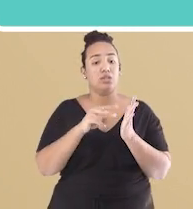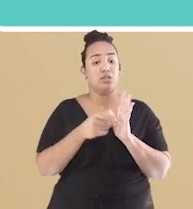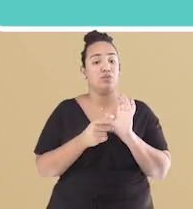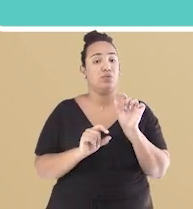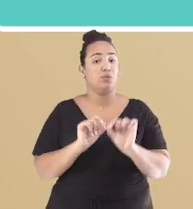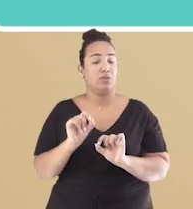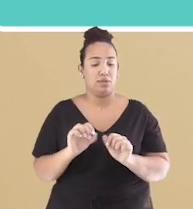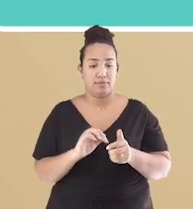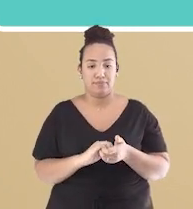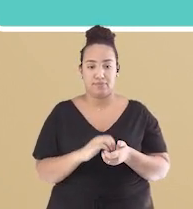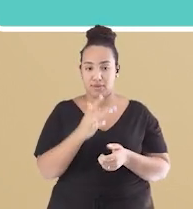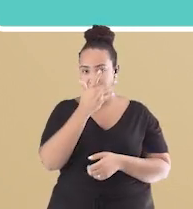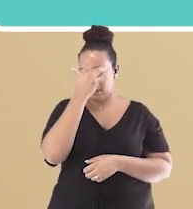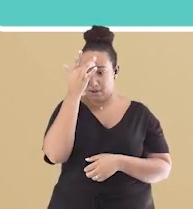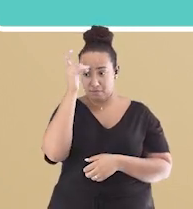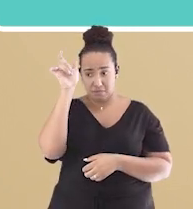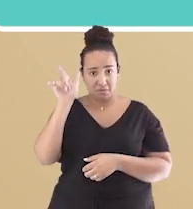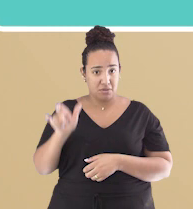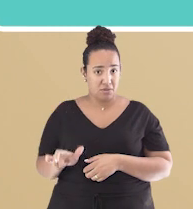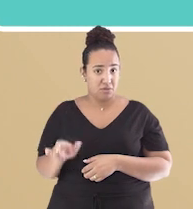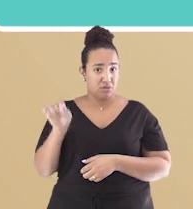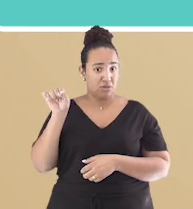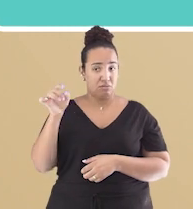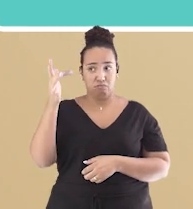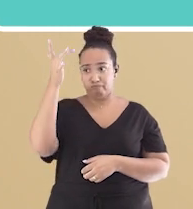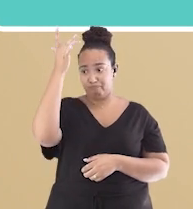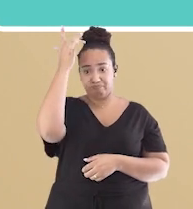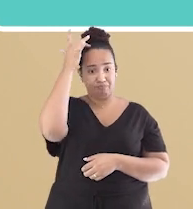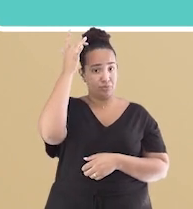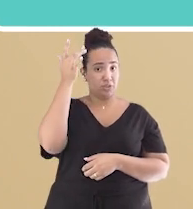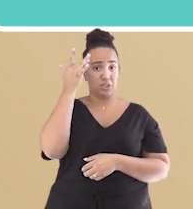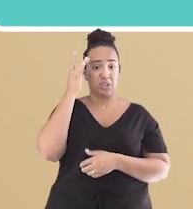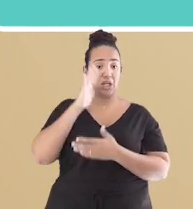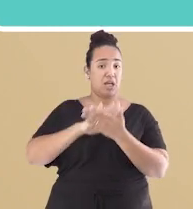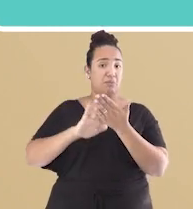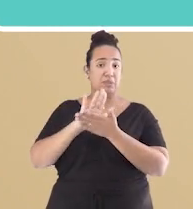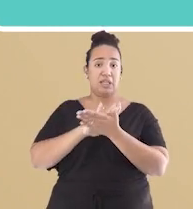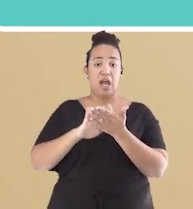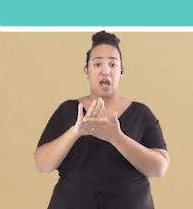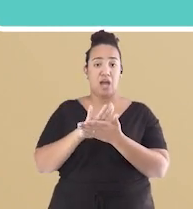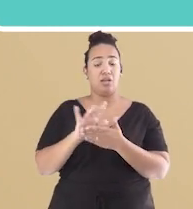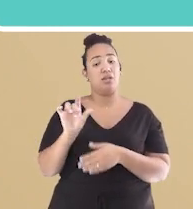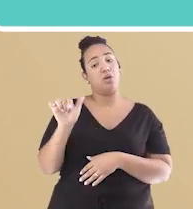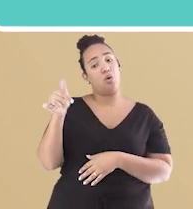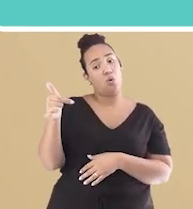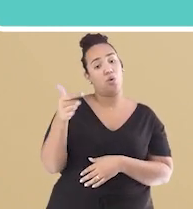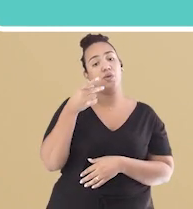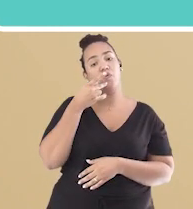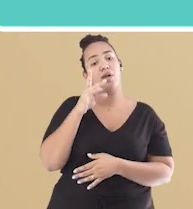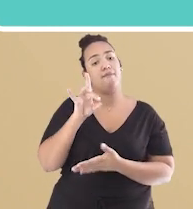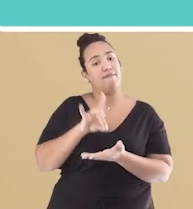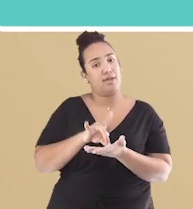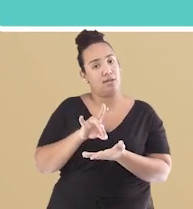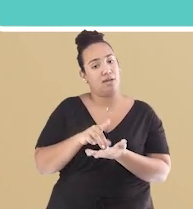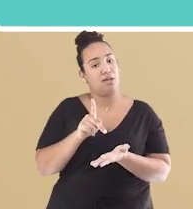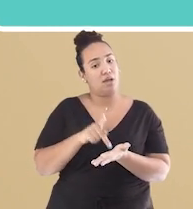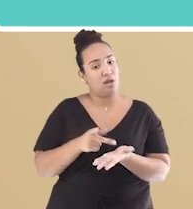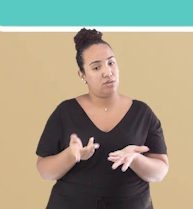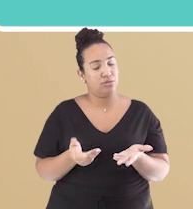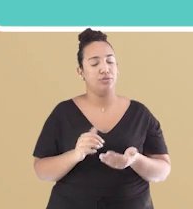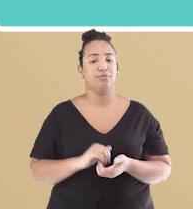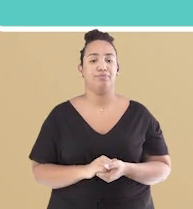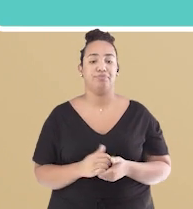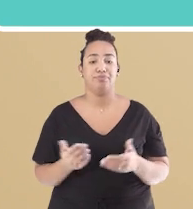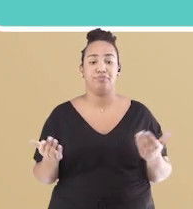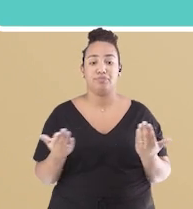que a pessoa se faz de desentendido e a outra acaba falando a verdade, a fim de ensinar algo. Vamos agora para mais